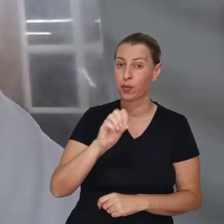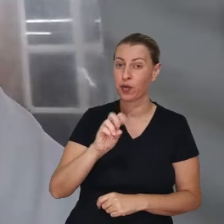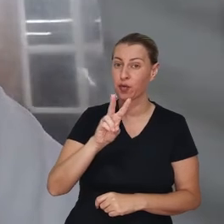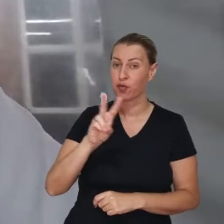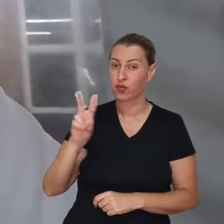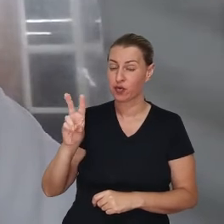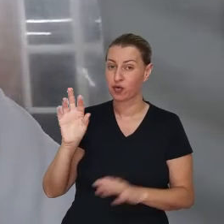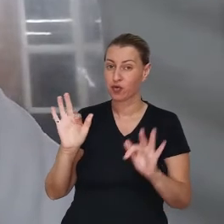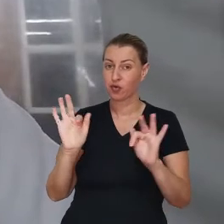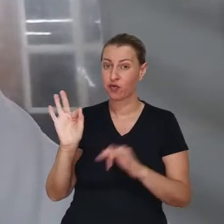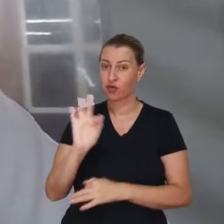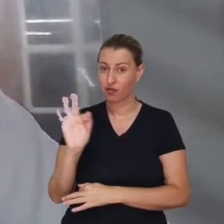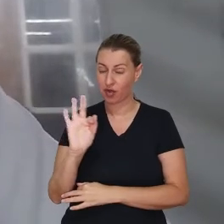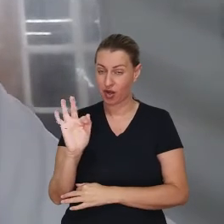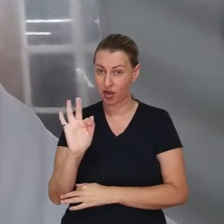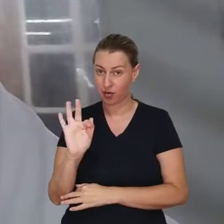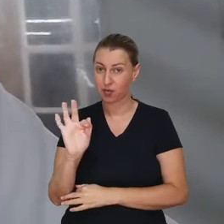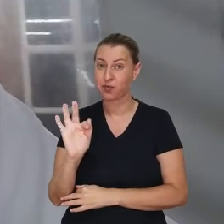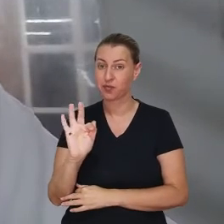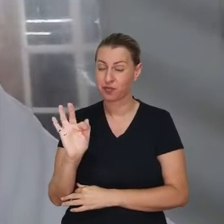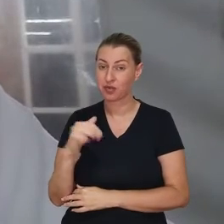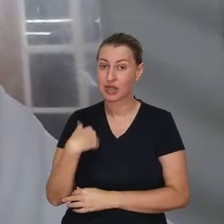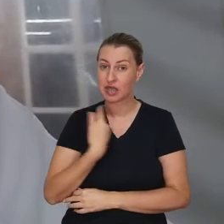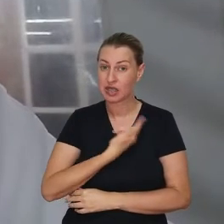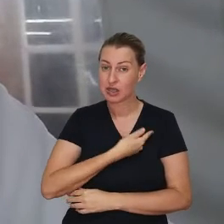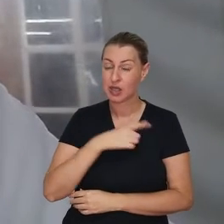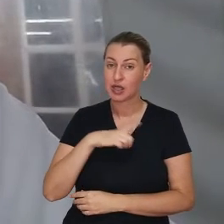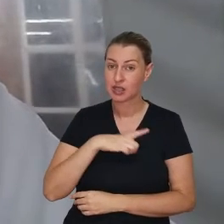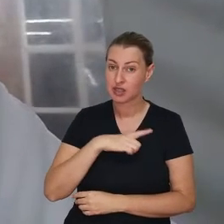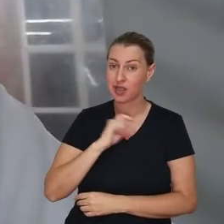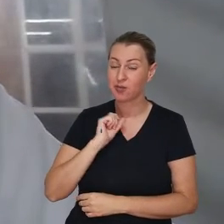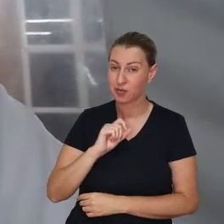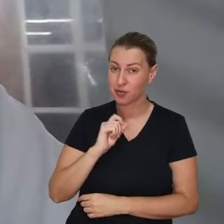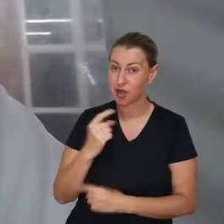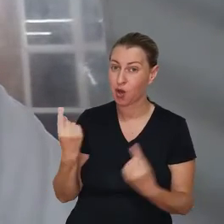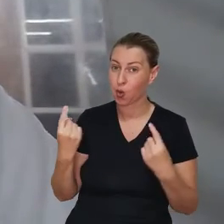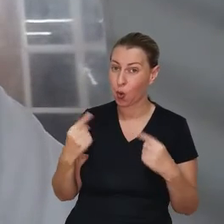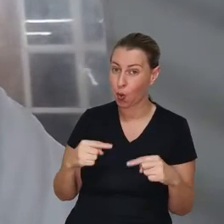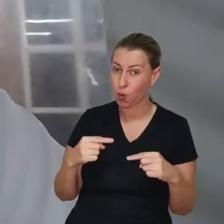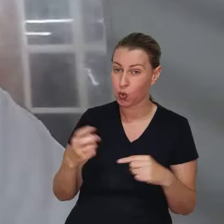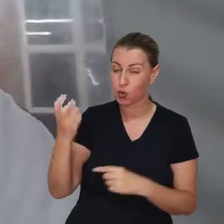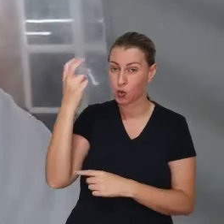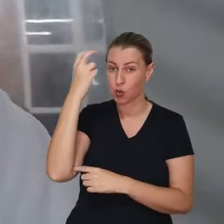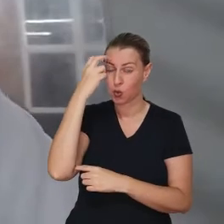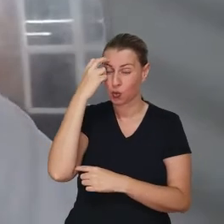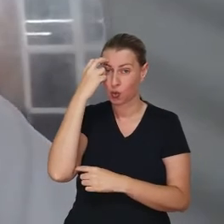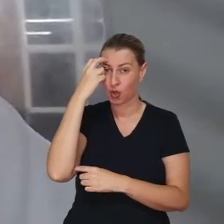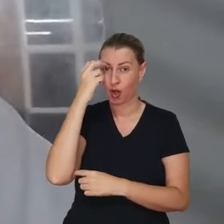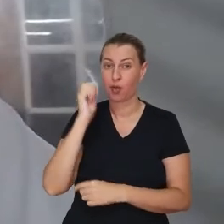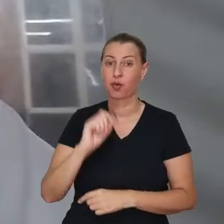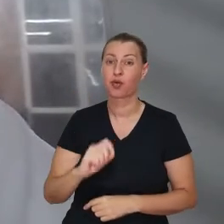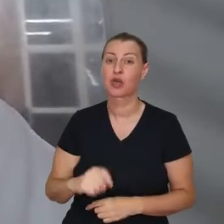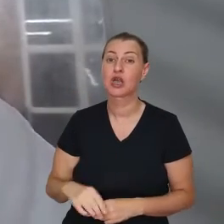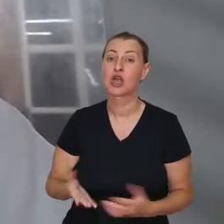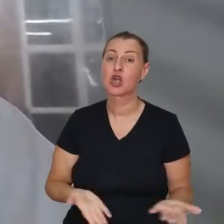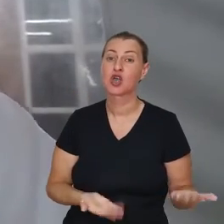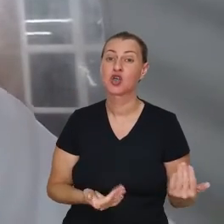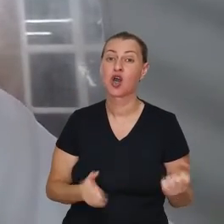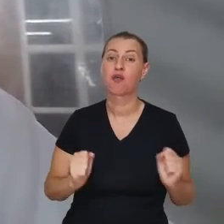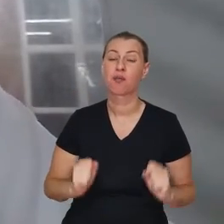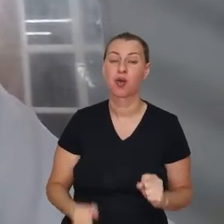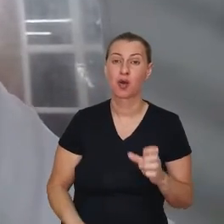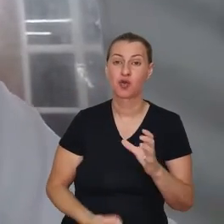em fevereiro de 2022, nós teremos um concurso cultural no qual os jovens